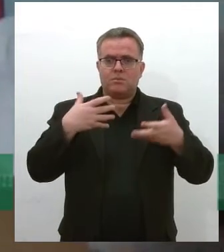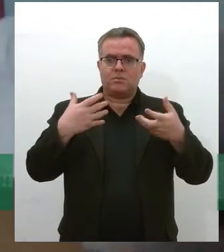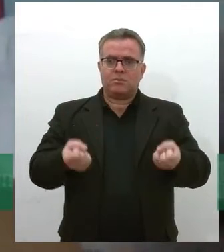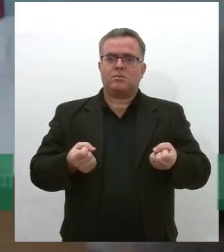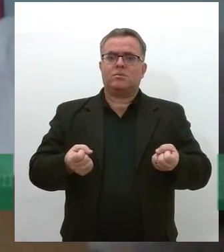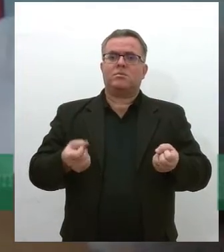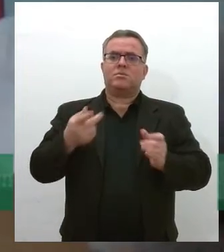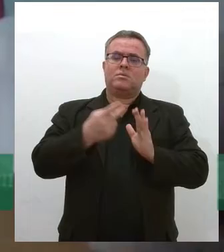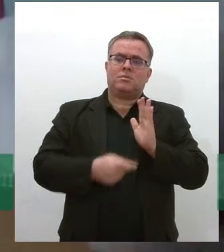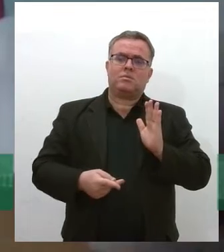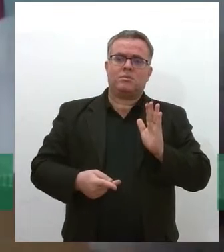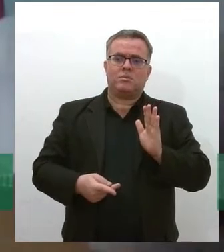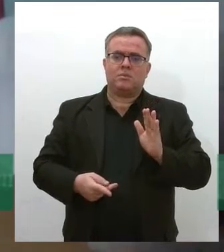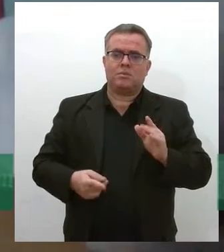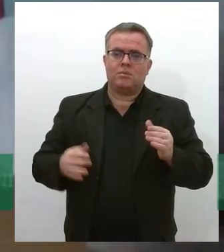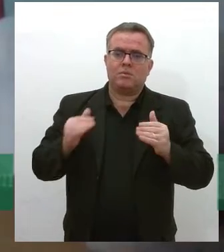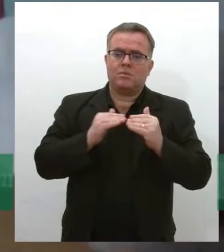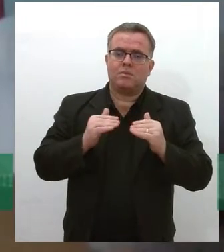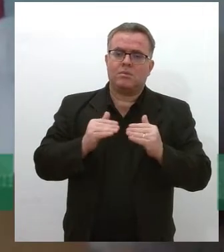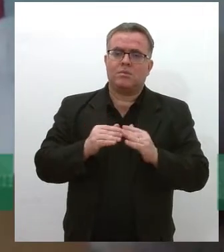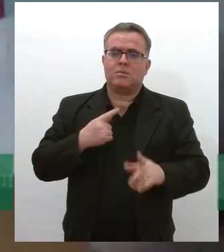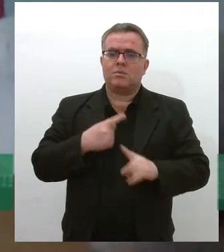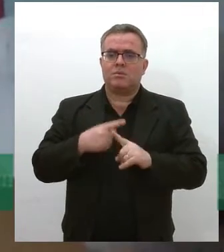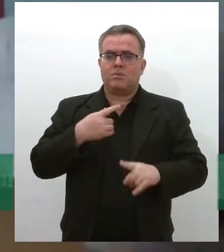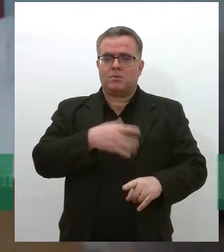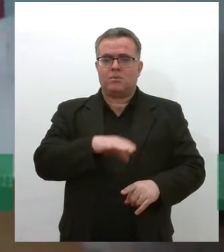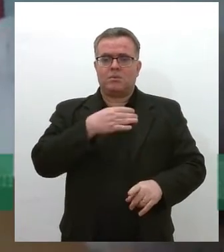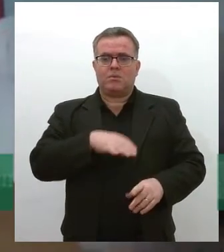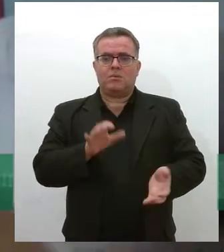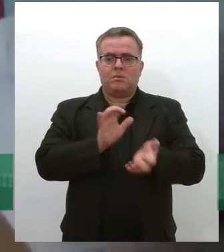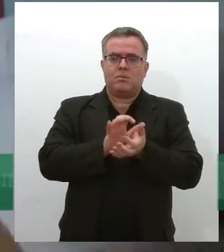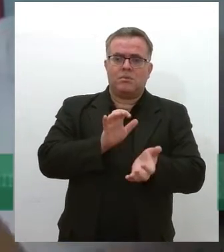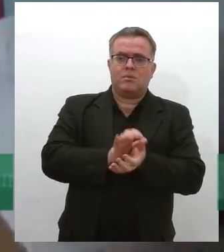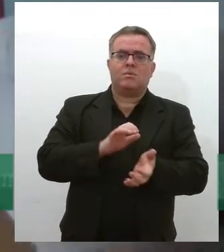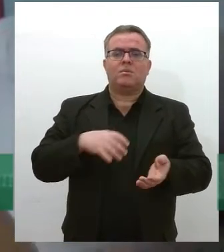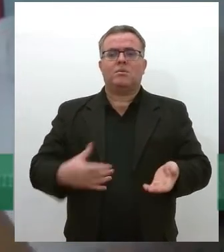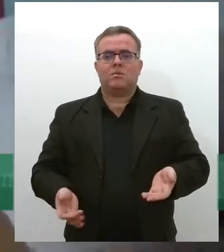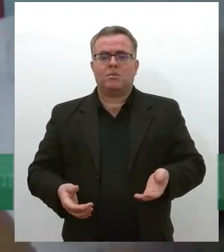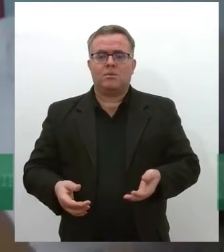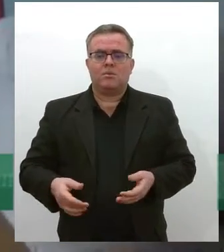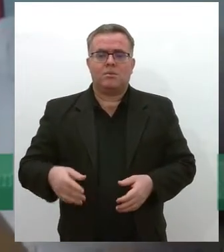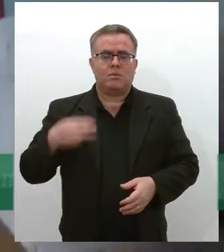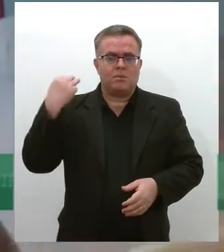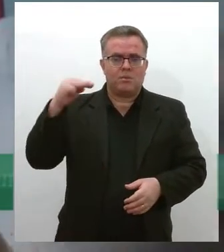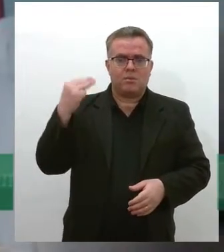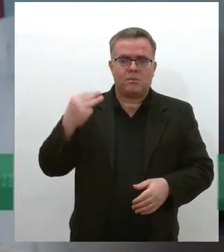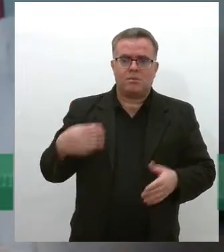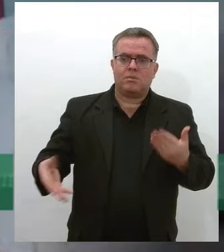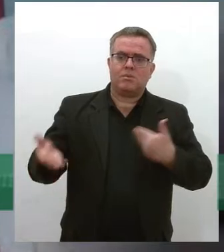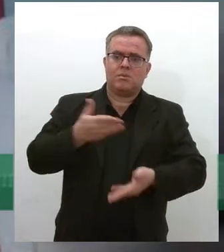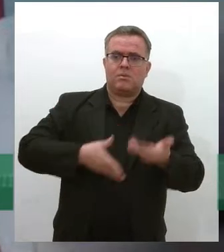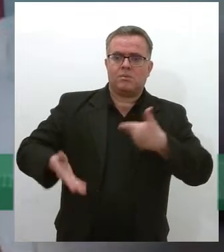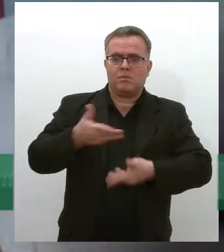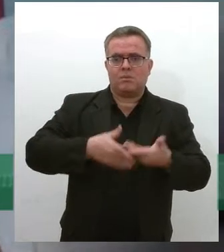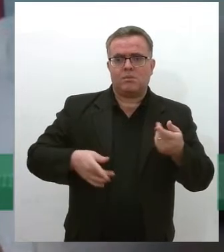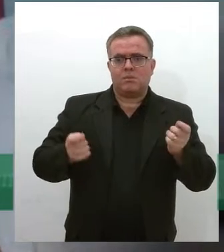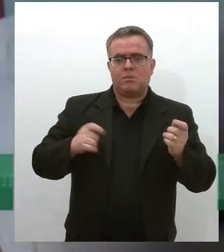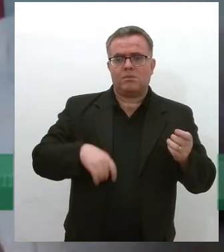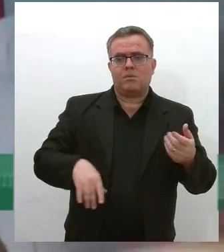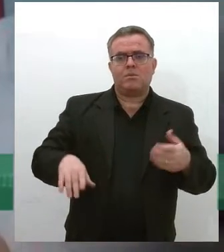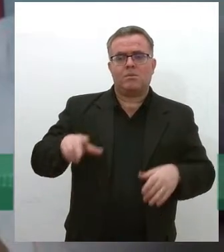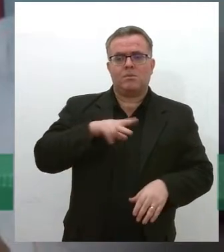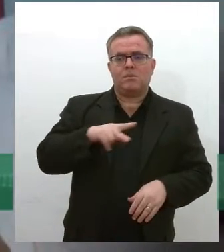cortes, até porque Bahia, Pernambuco, Pará, Maranhão, se comunicavam muito mais com Portugal do que com o Rio de Janeiro, por